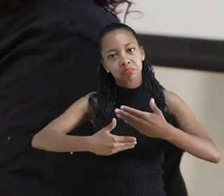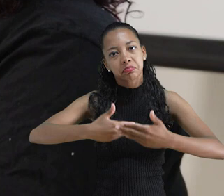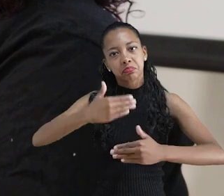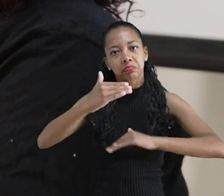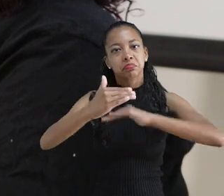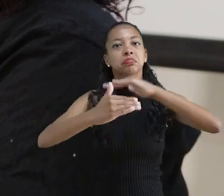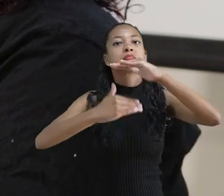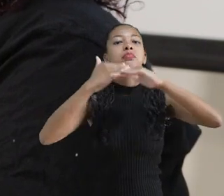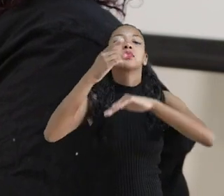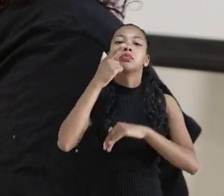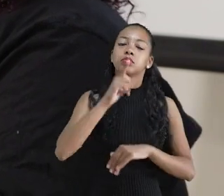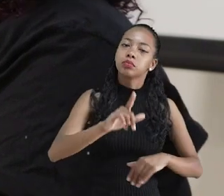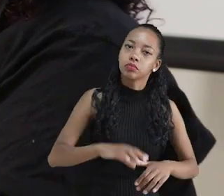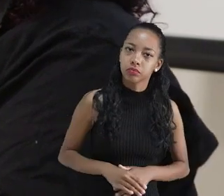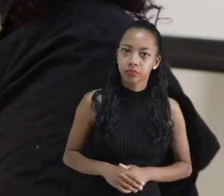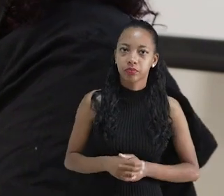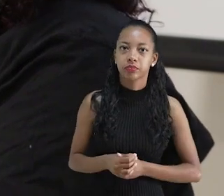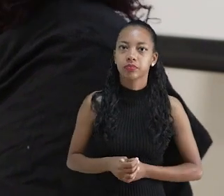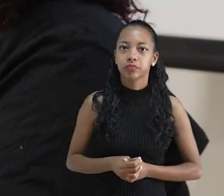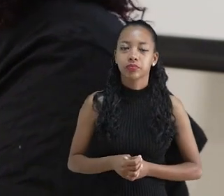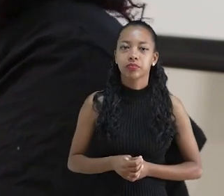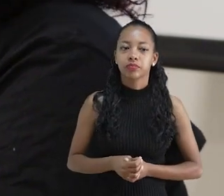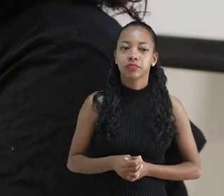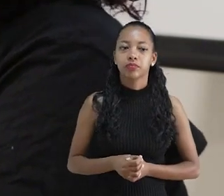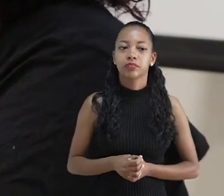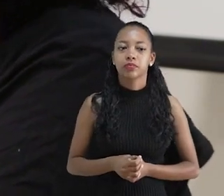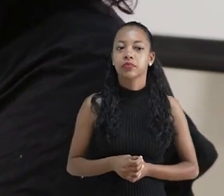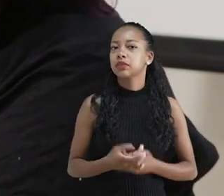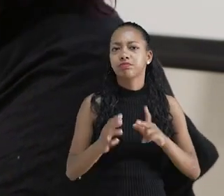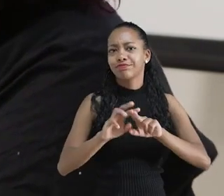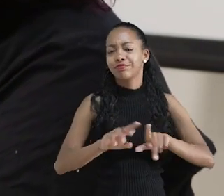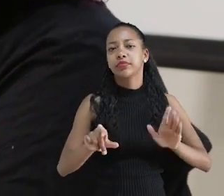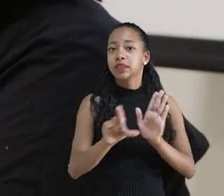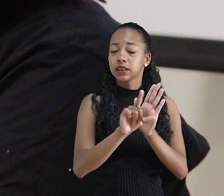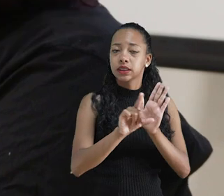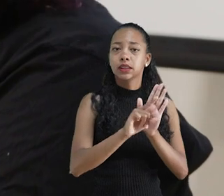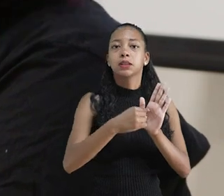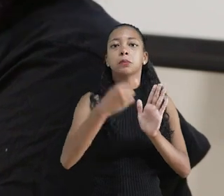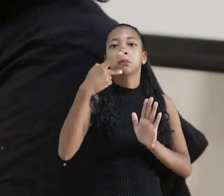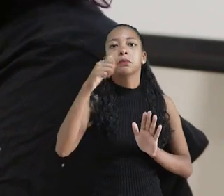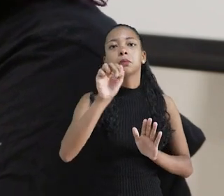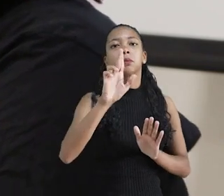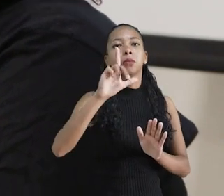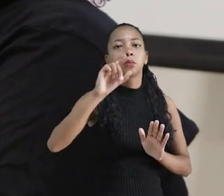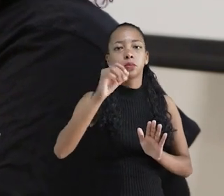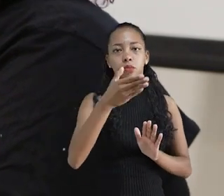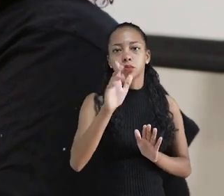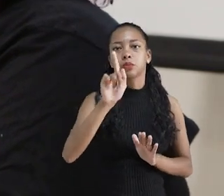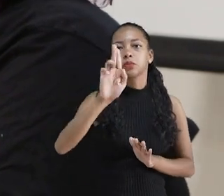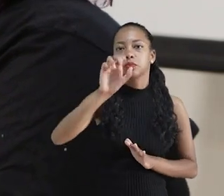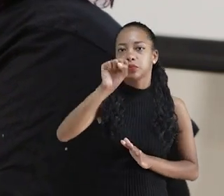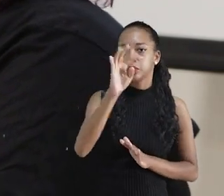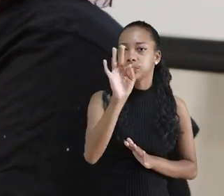estamos acompanhando diversas discussões aí inclusive as discussões eh da Paulo Gustavo que tão aí né que tá aí tá as portas né